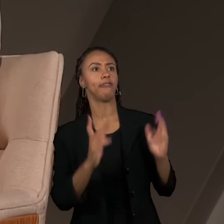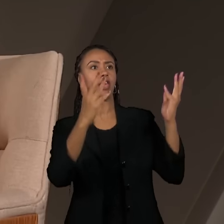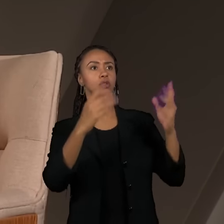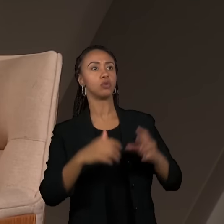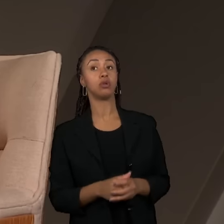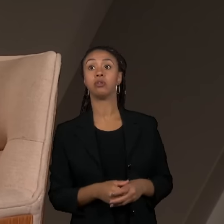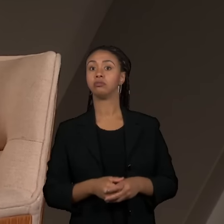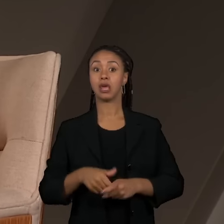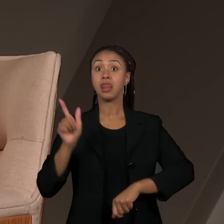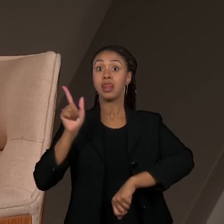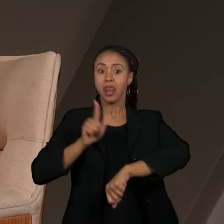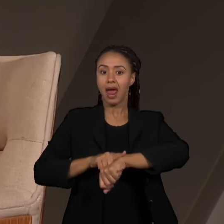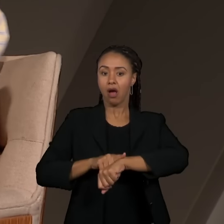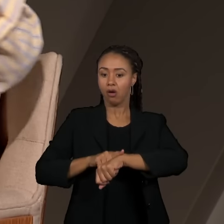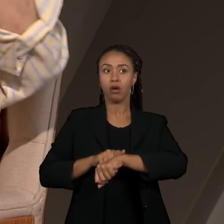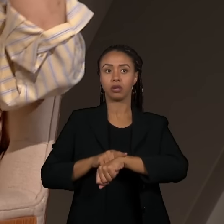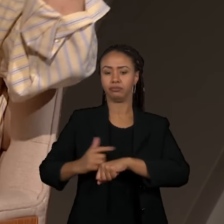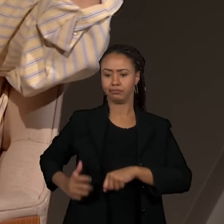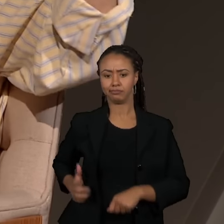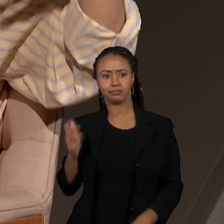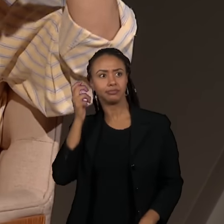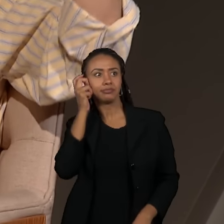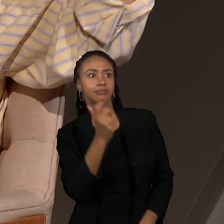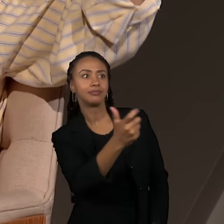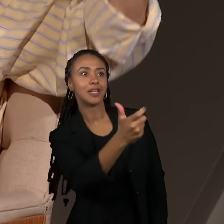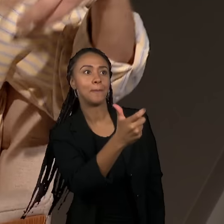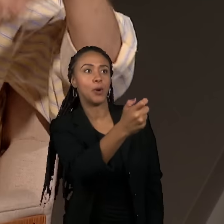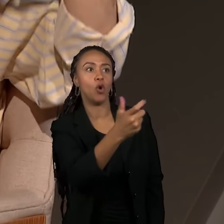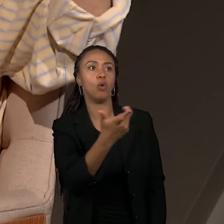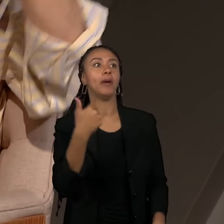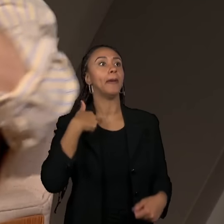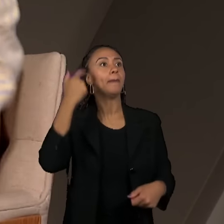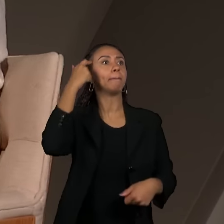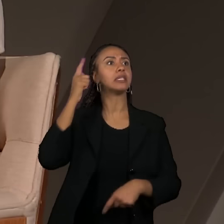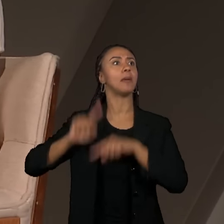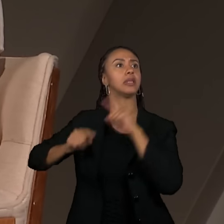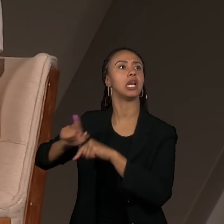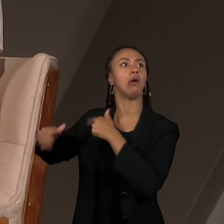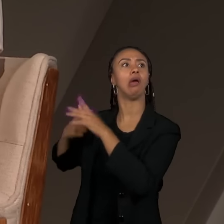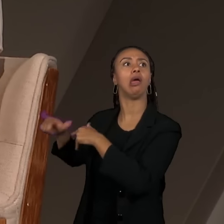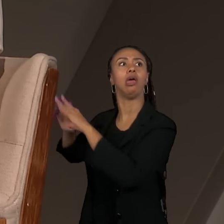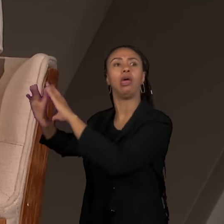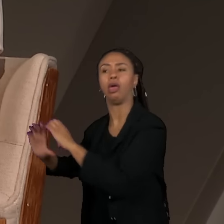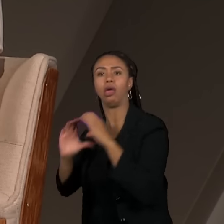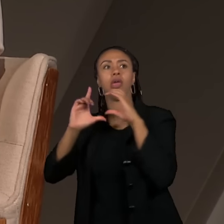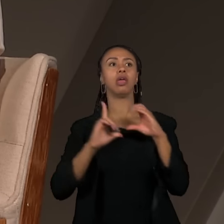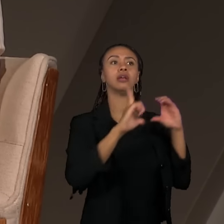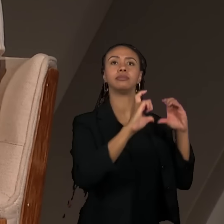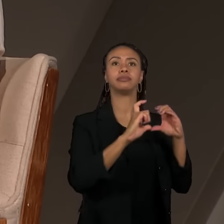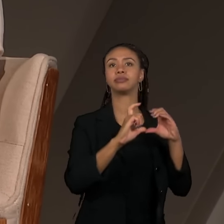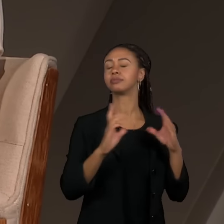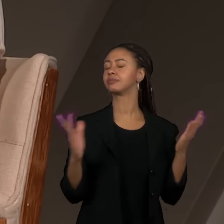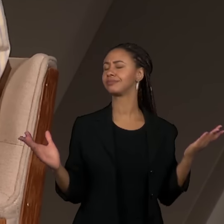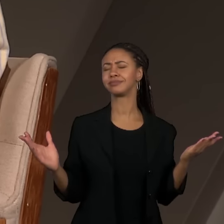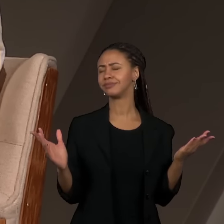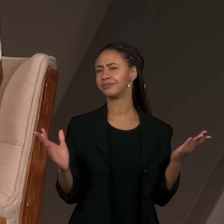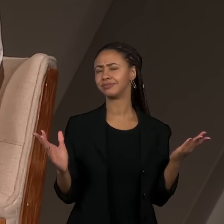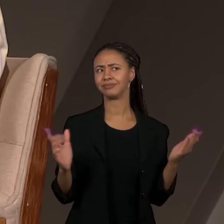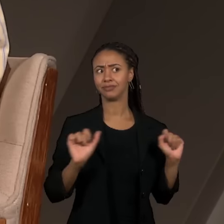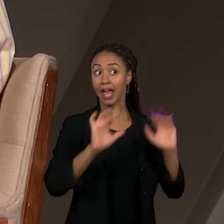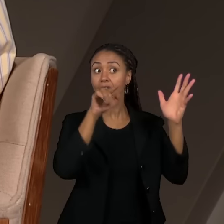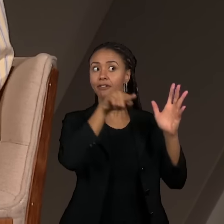meus celular eu não vou querer mais né pensar na câmera não sei o que lá para tirar a melhor fotografia desse evento que tá acontecendo o evento é